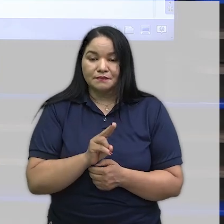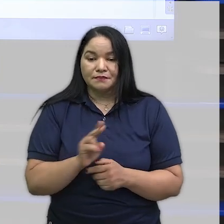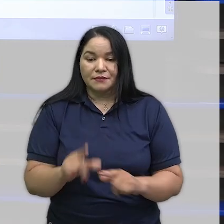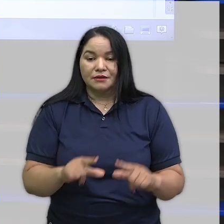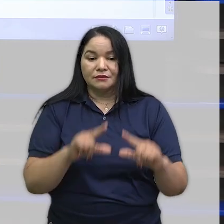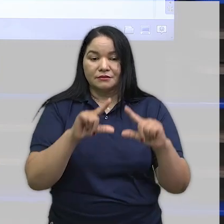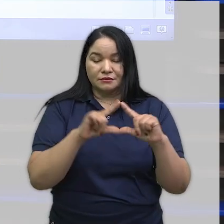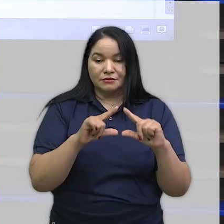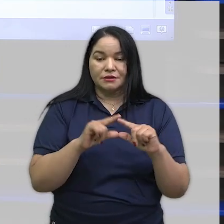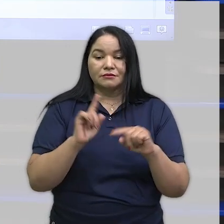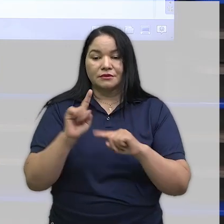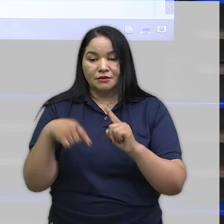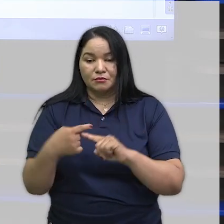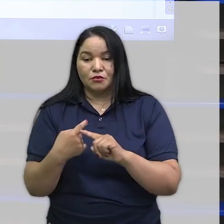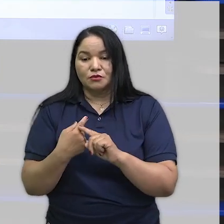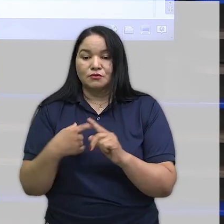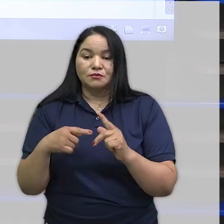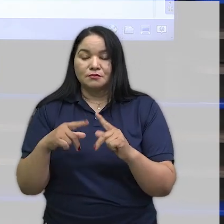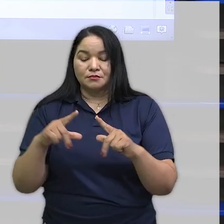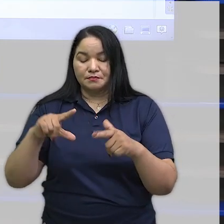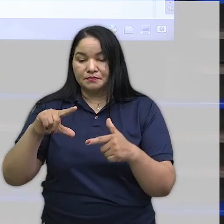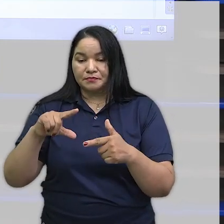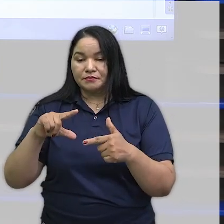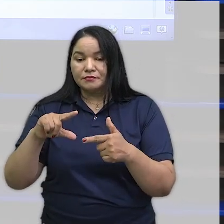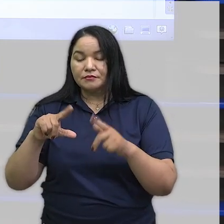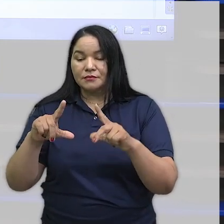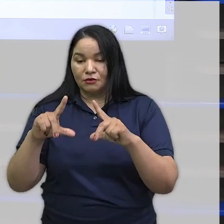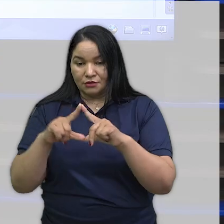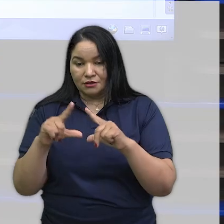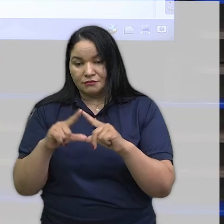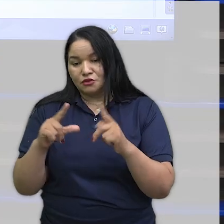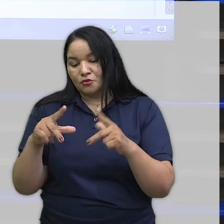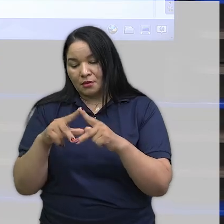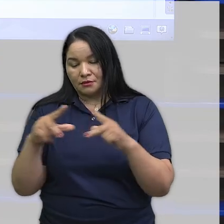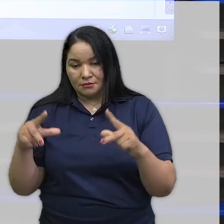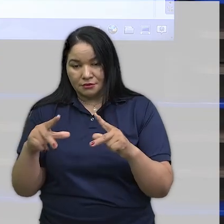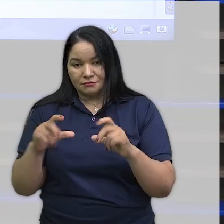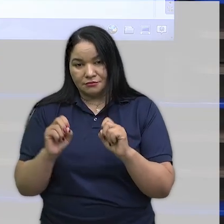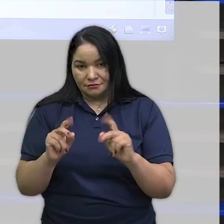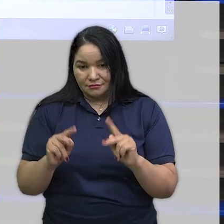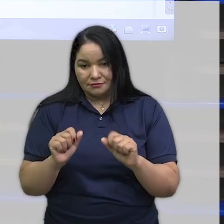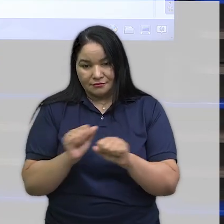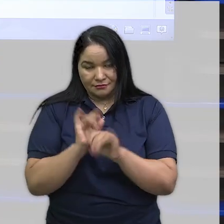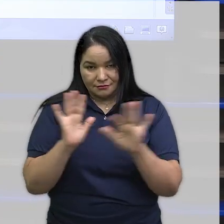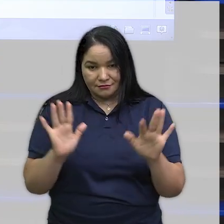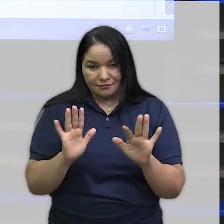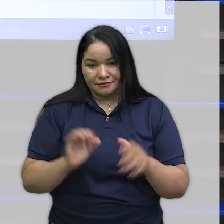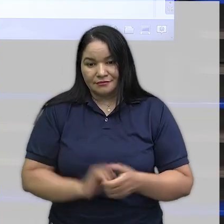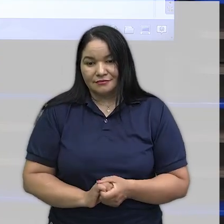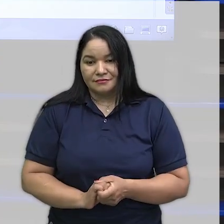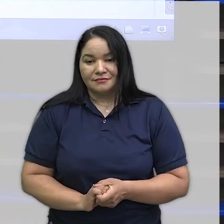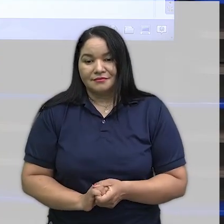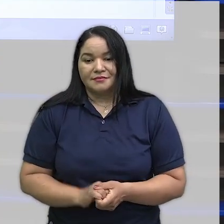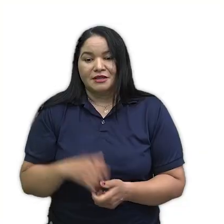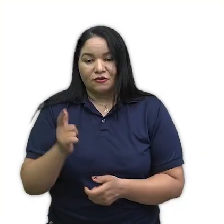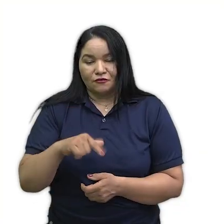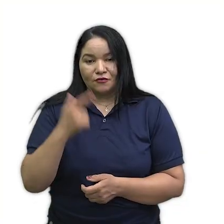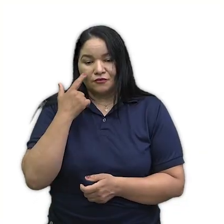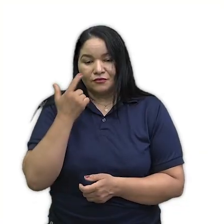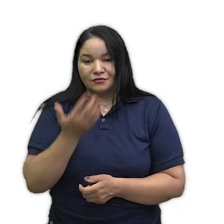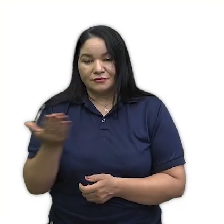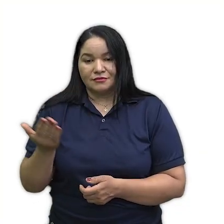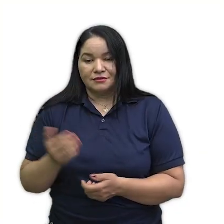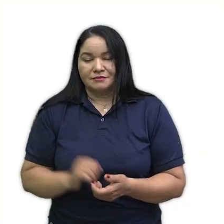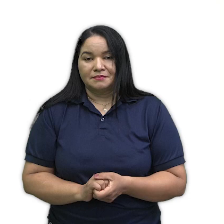triângulo para depois falar do cubo e do paralelepípedo. Tá ok, gente? Ficou bem claro para vocês? Então, voltem para a nossa